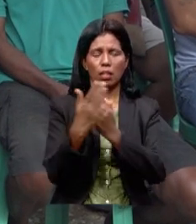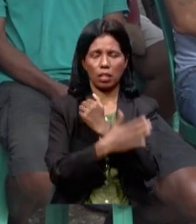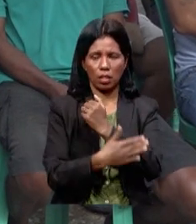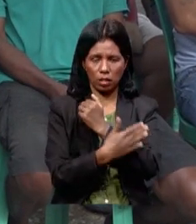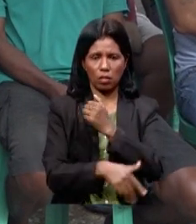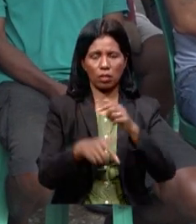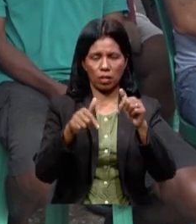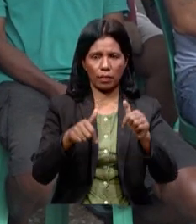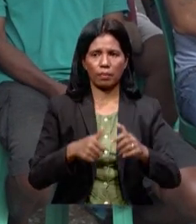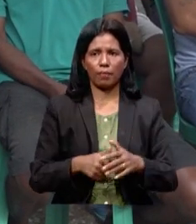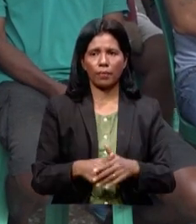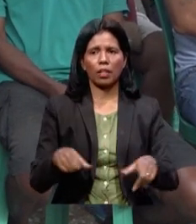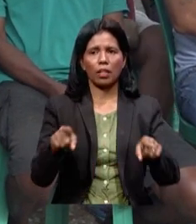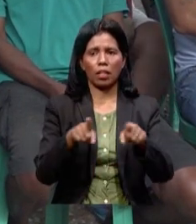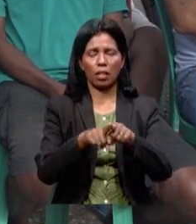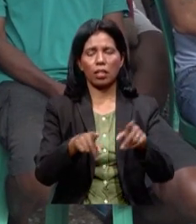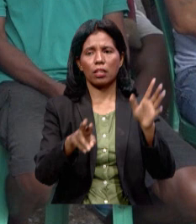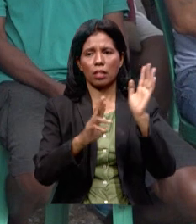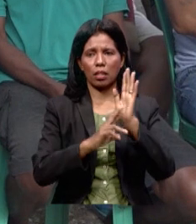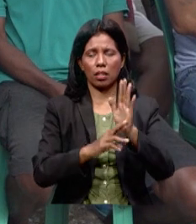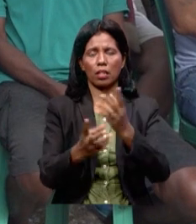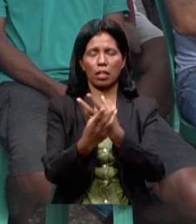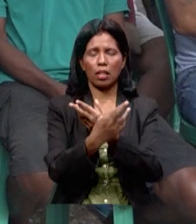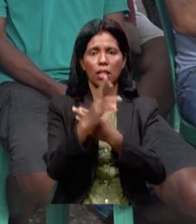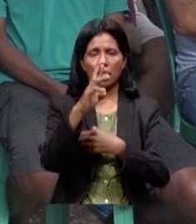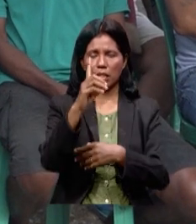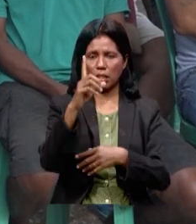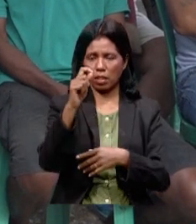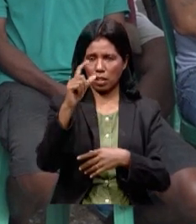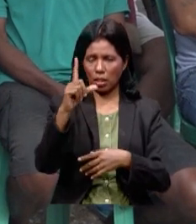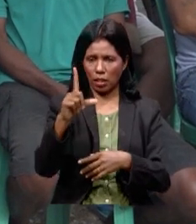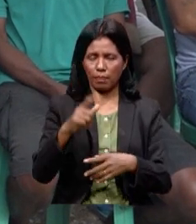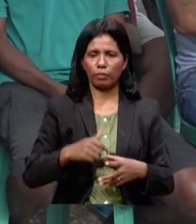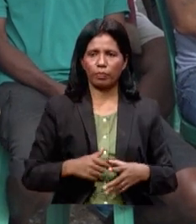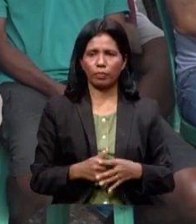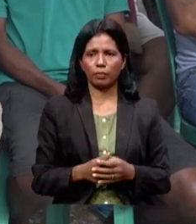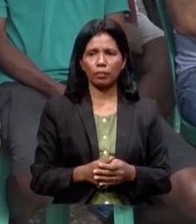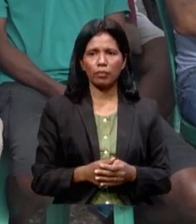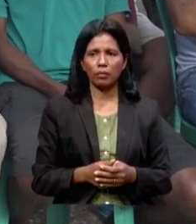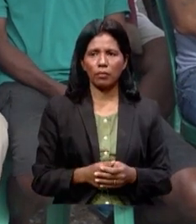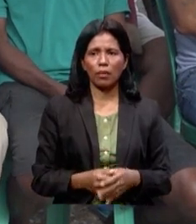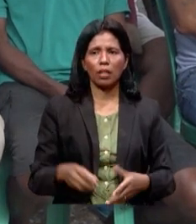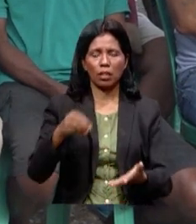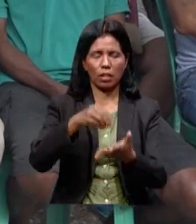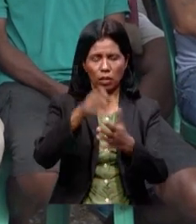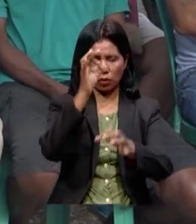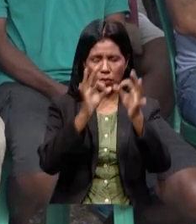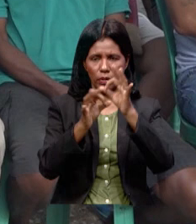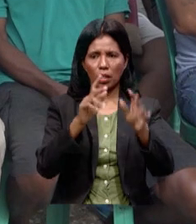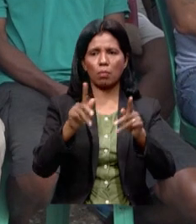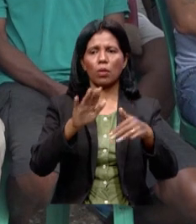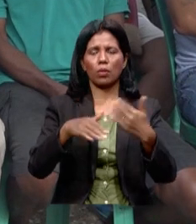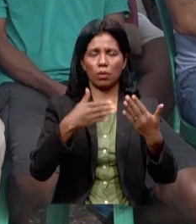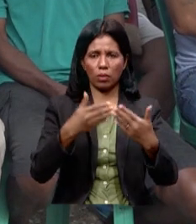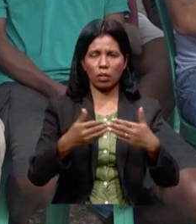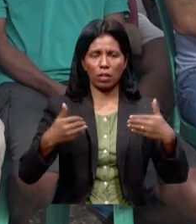democratico Anesan Republika Demokratika Timor Leste RDTL. Nebe garanti ona ema utuotu